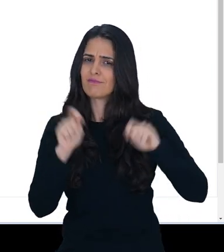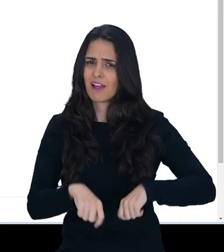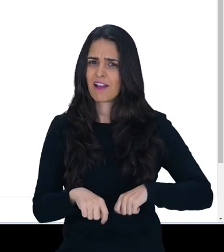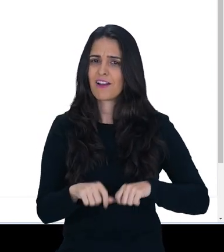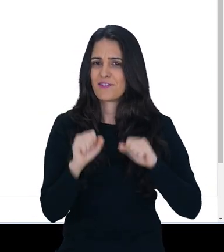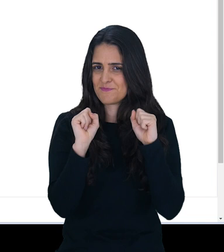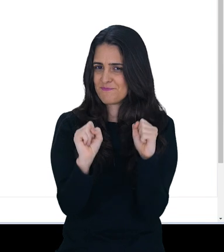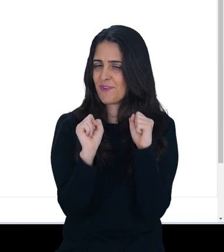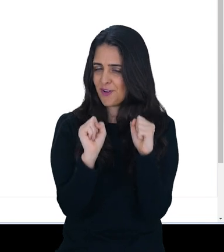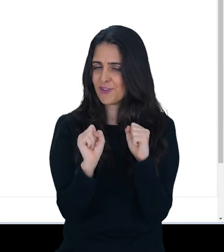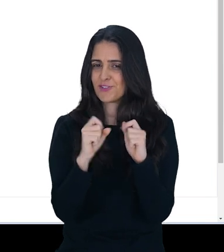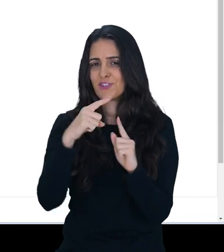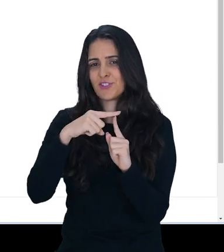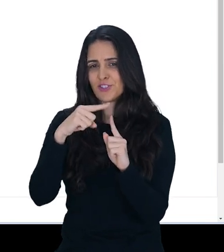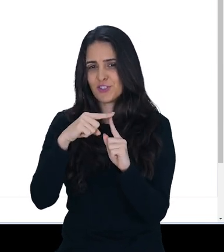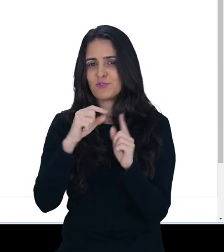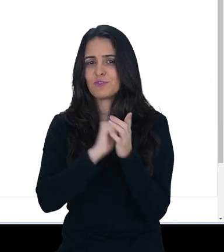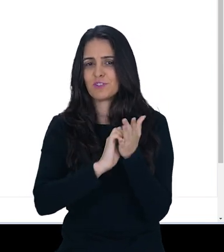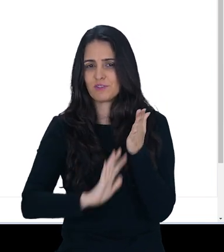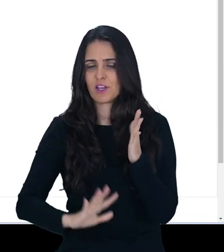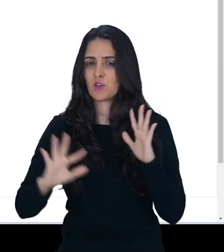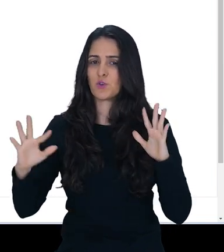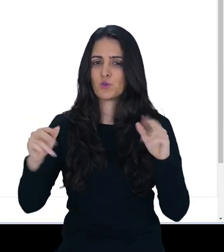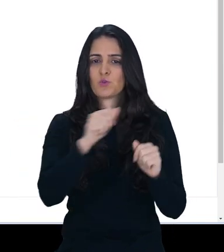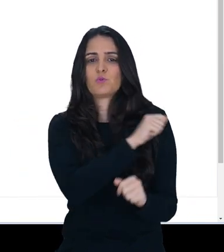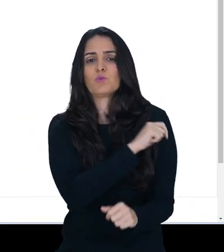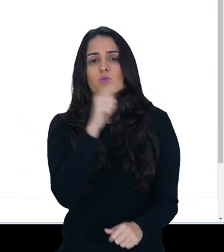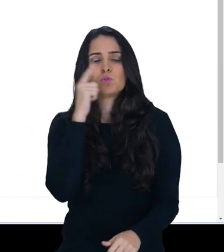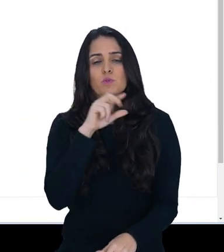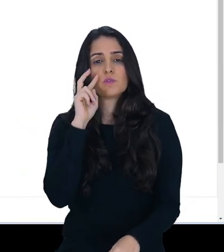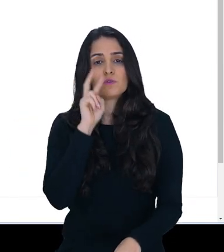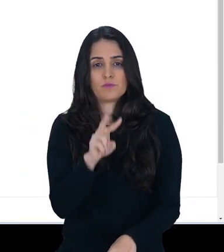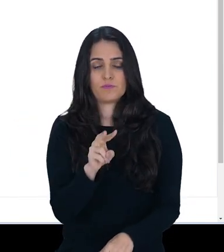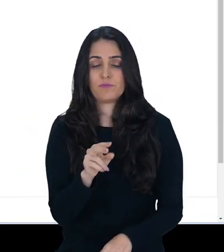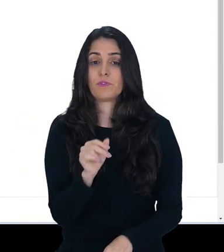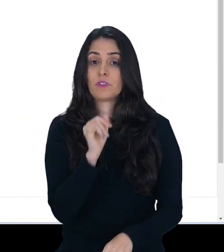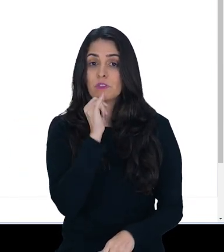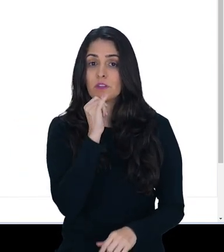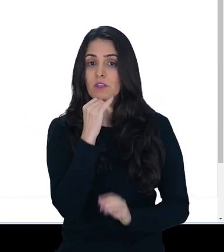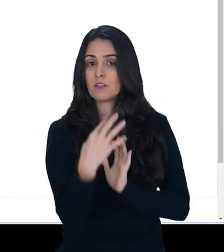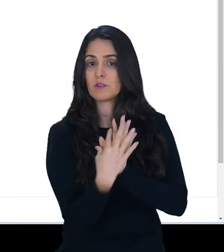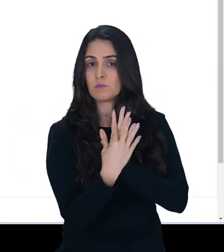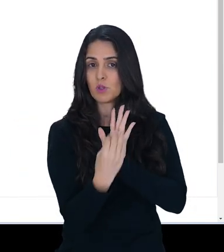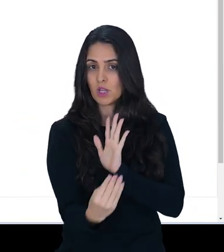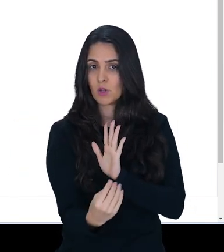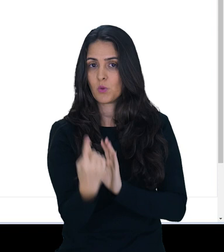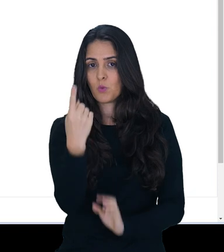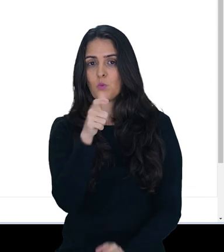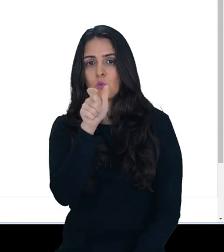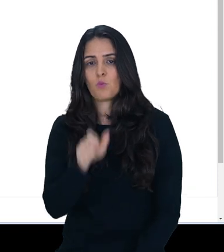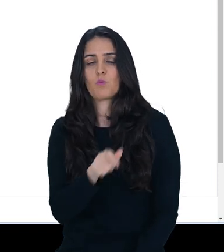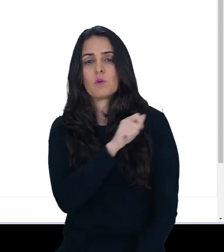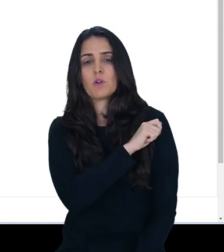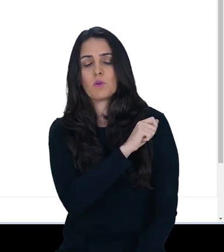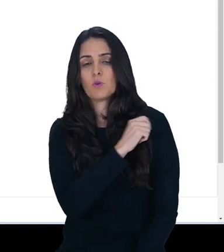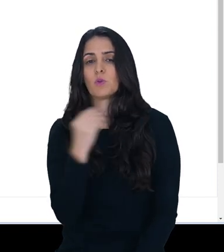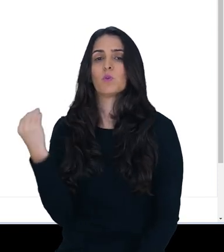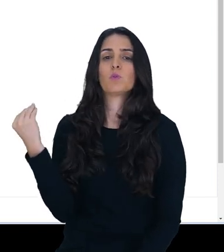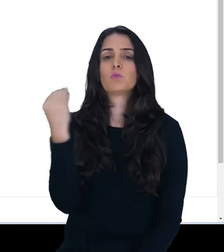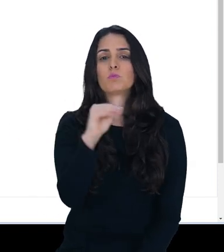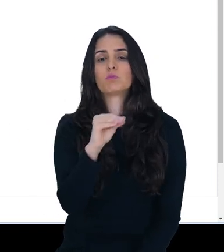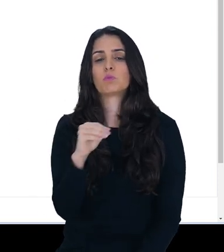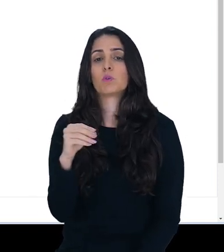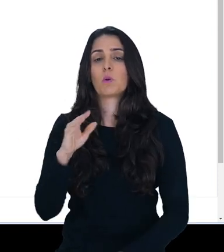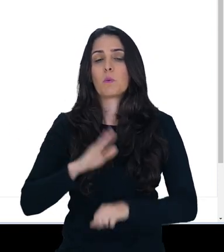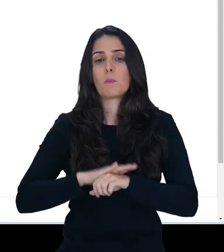então fazer esse tipo de atividade e está o exemplo da postagem de uma aluna onde